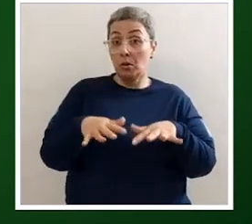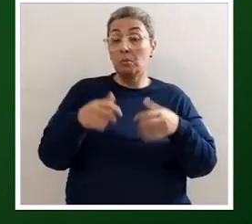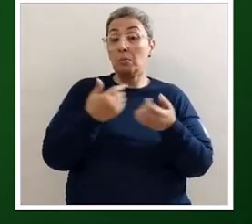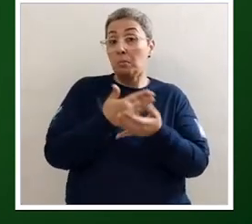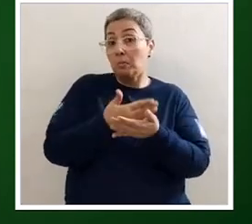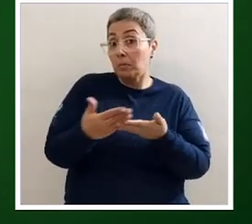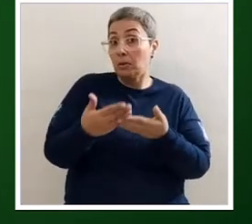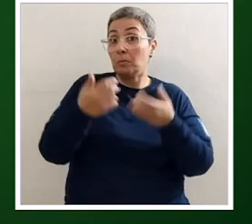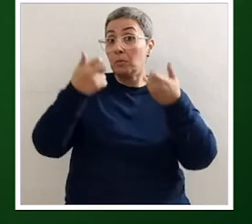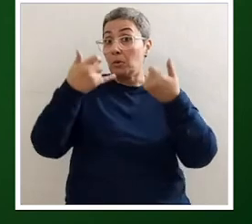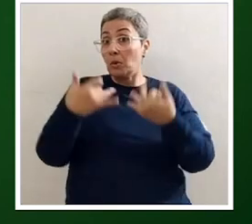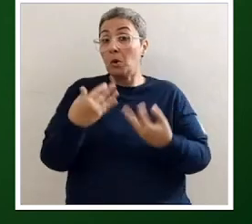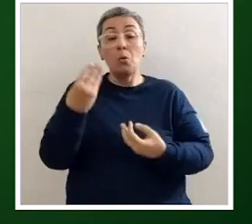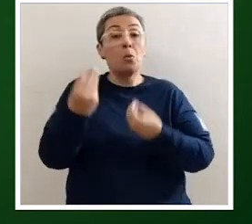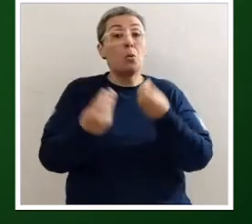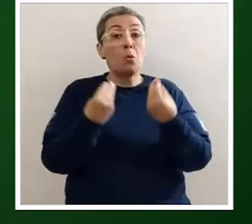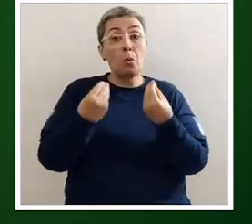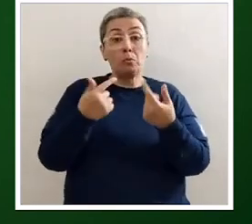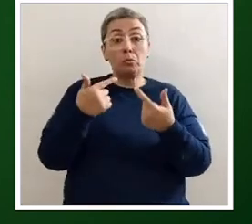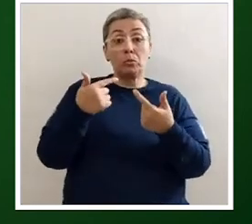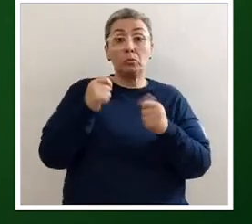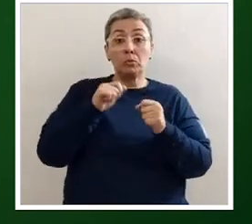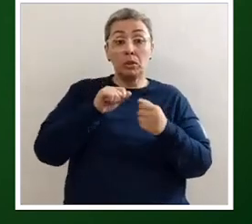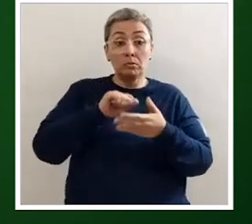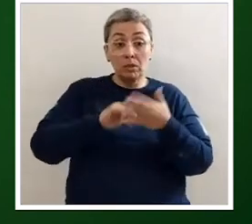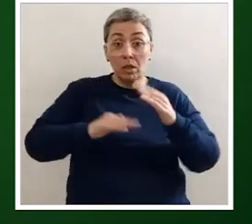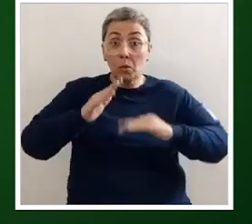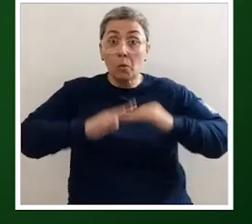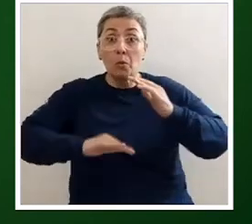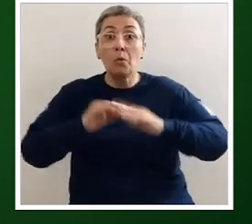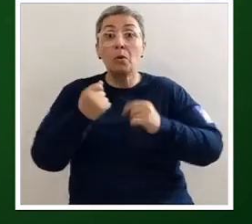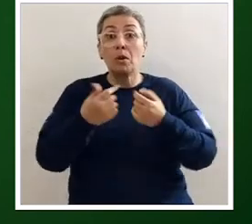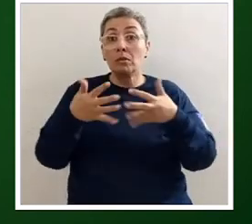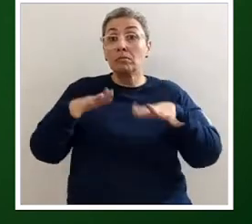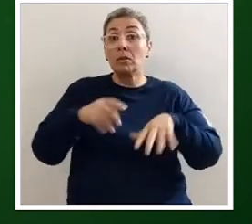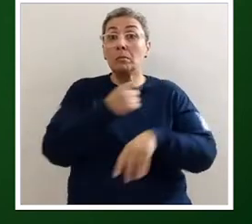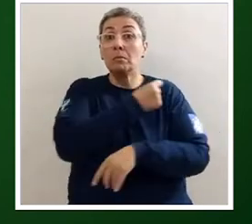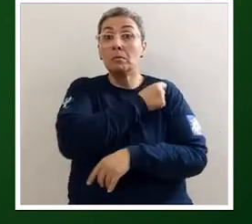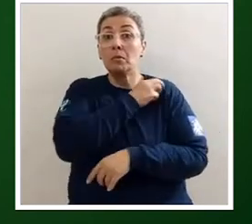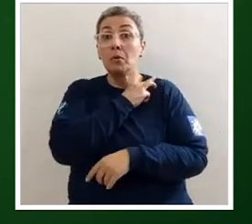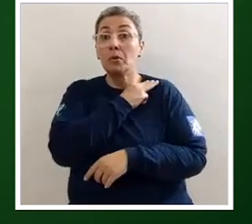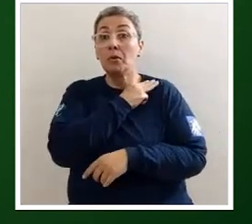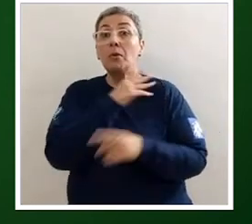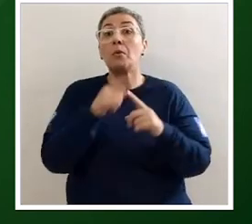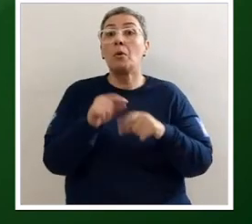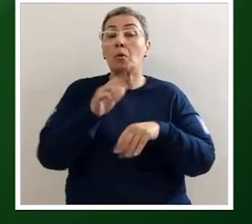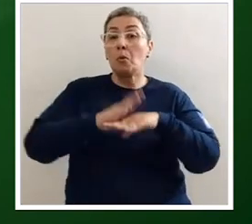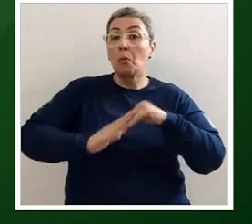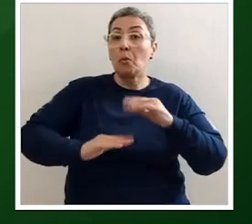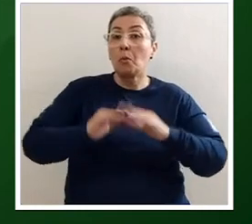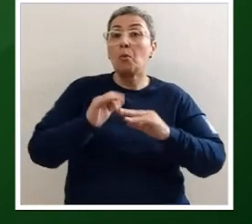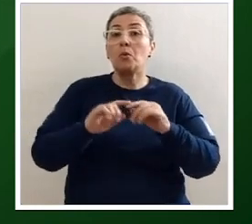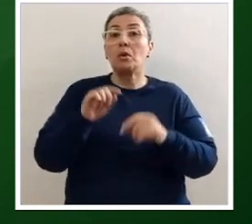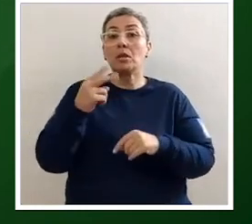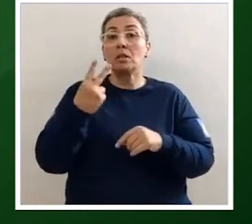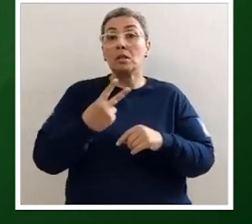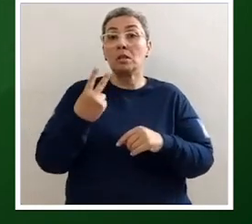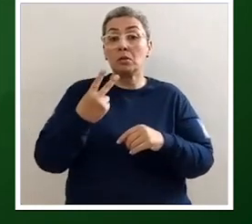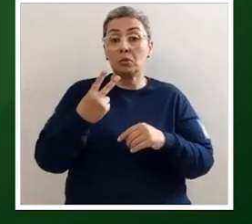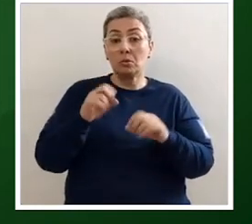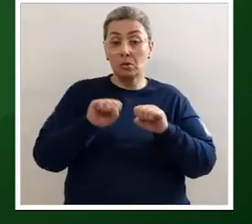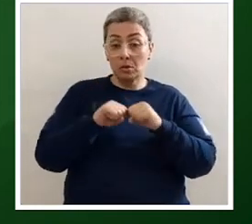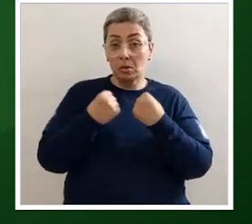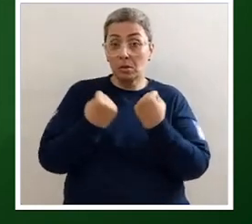ali de como trabalhar um novo ensino médio a inclusão e nós realizamos o nosso segundo seminário